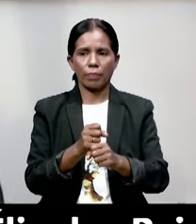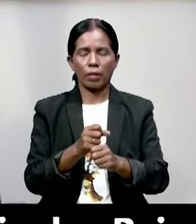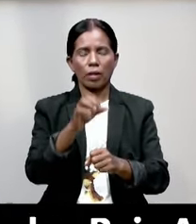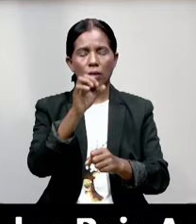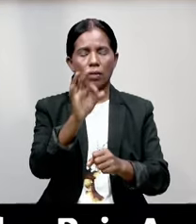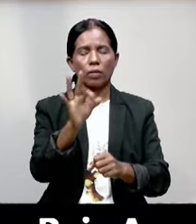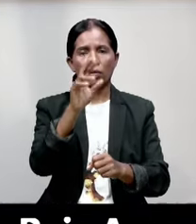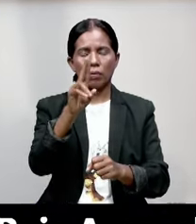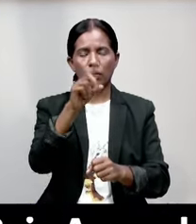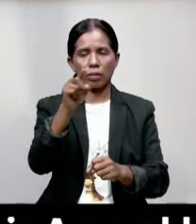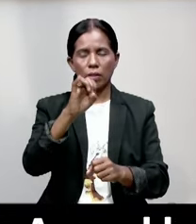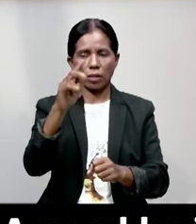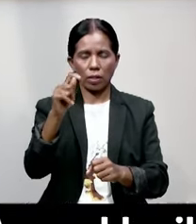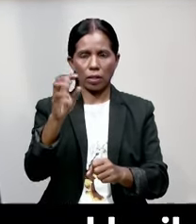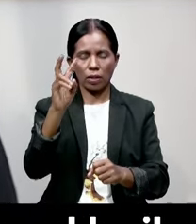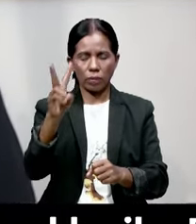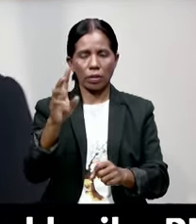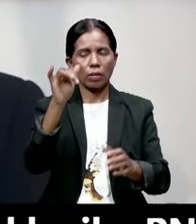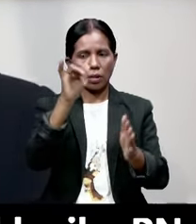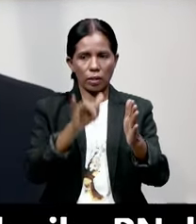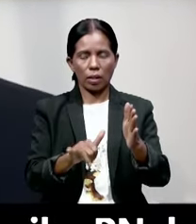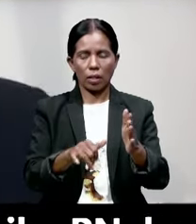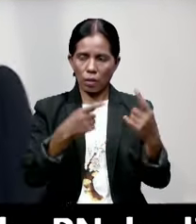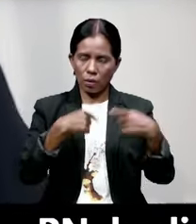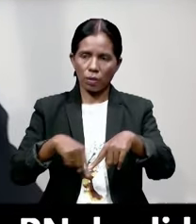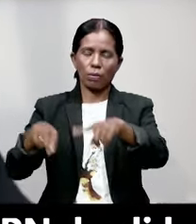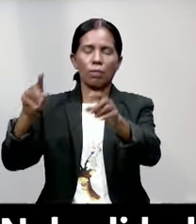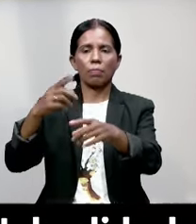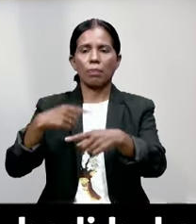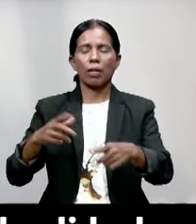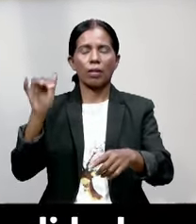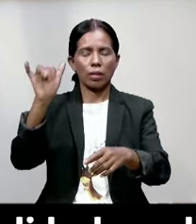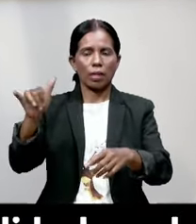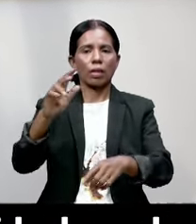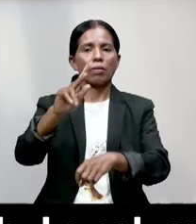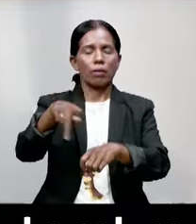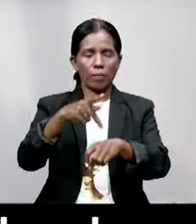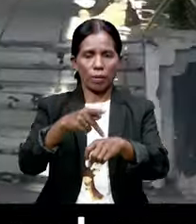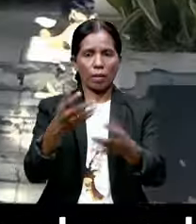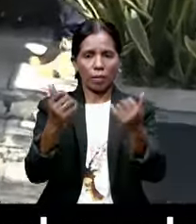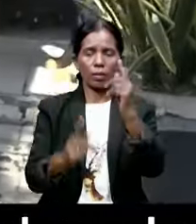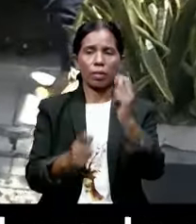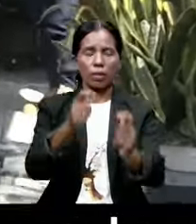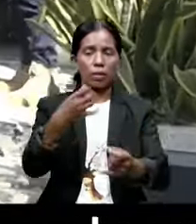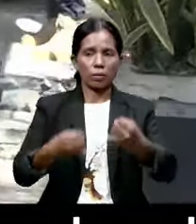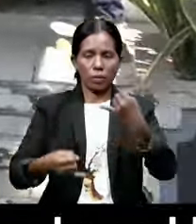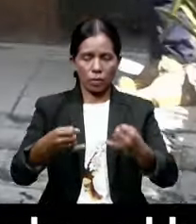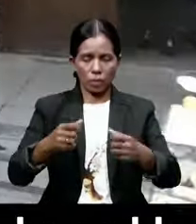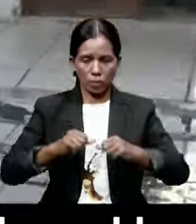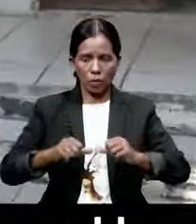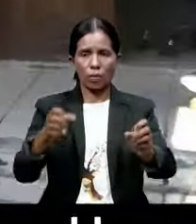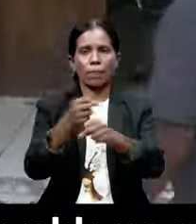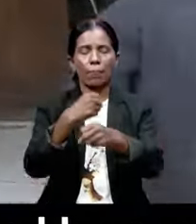fugitivo ninho tu relai hane podio roca vai a Filipina. De dau ne Supremo Tribunal de Justiça continua halo